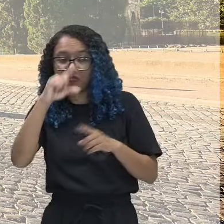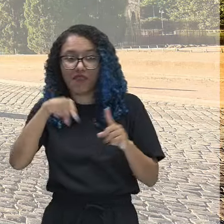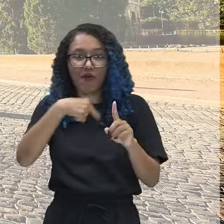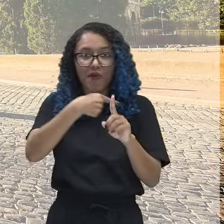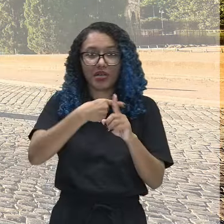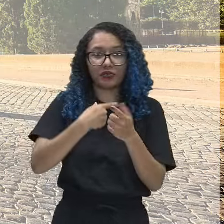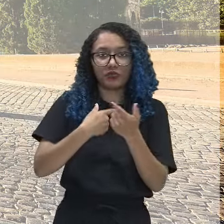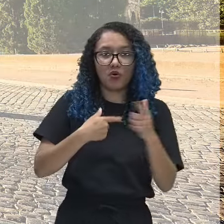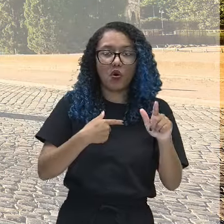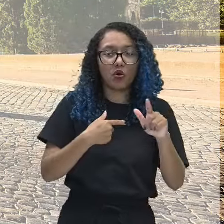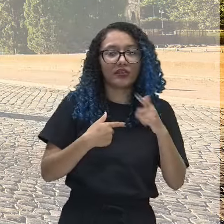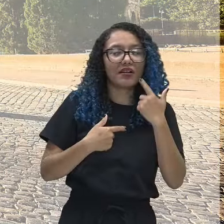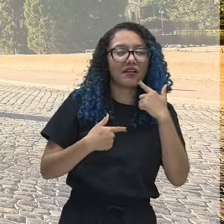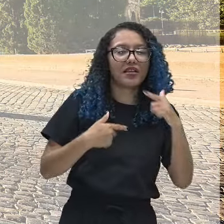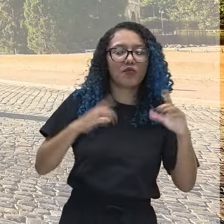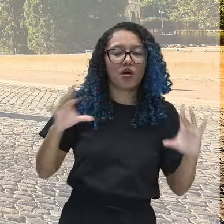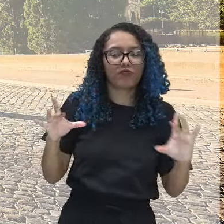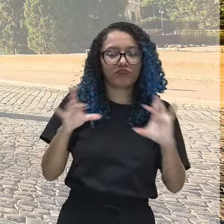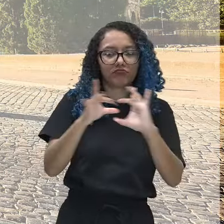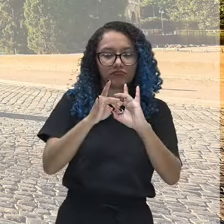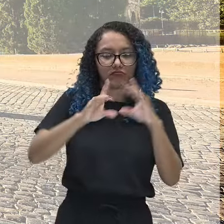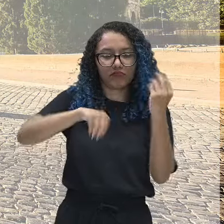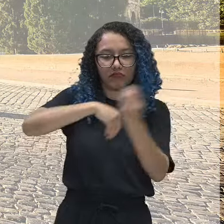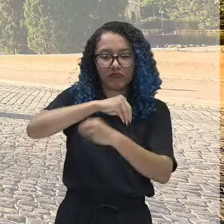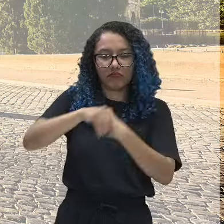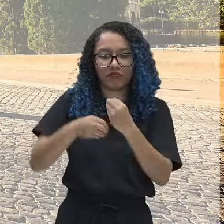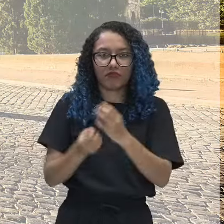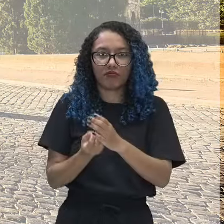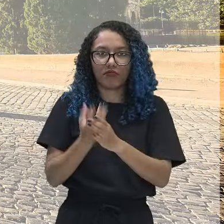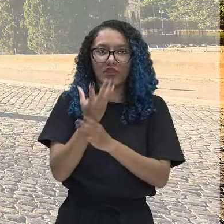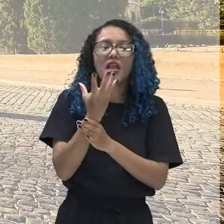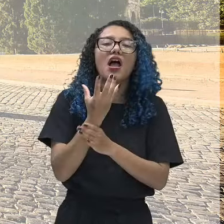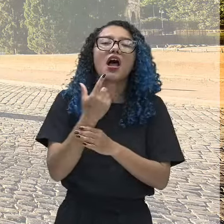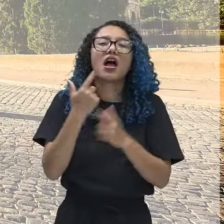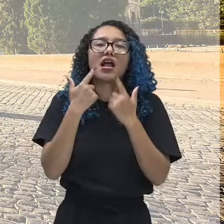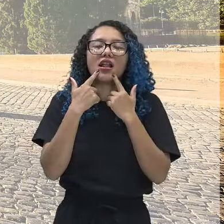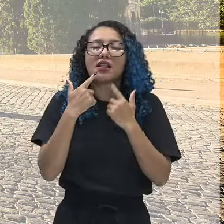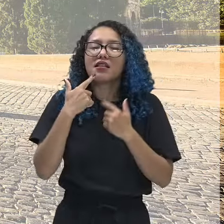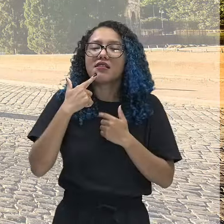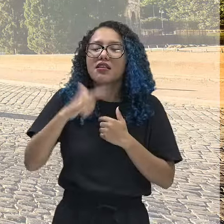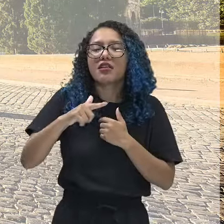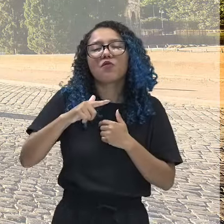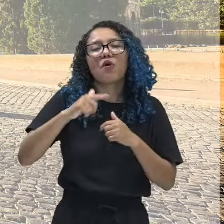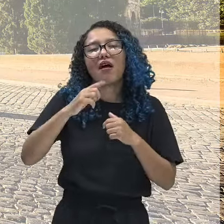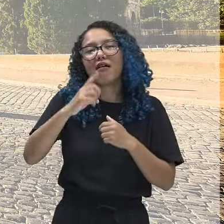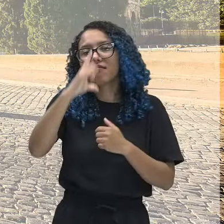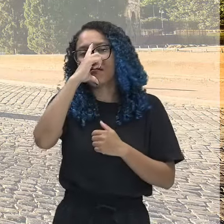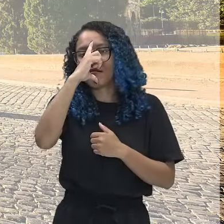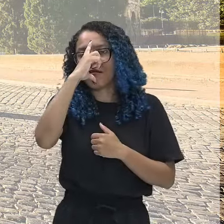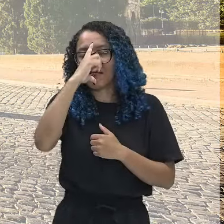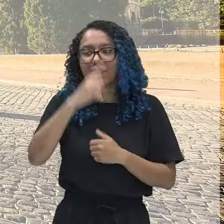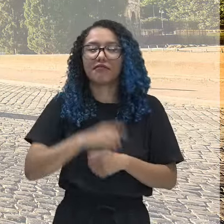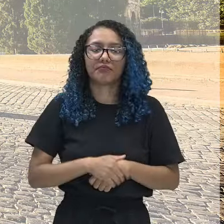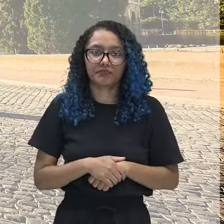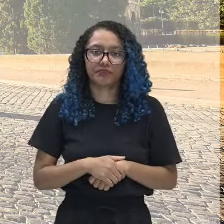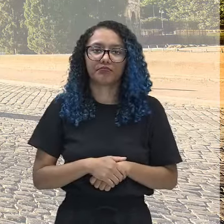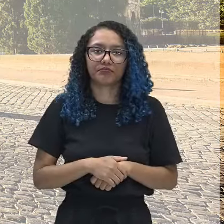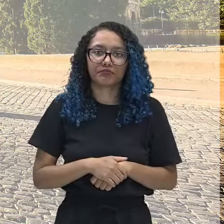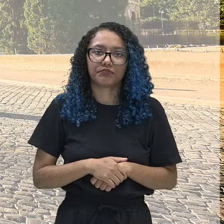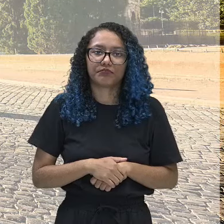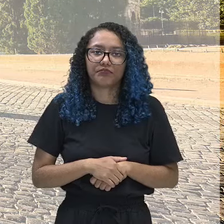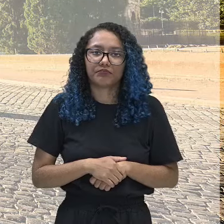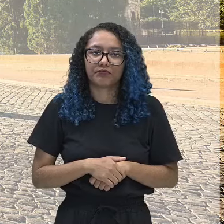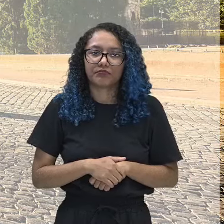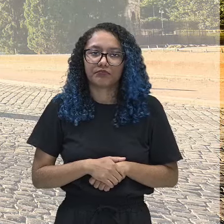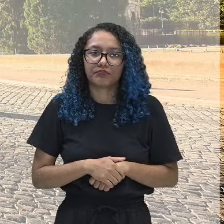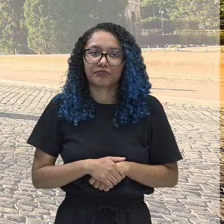idiomas falados naquela região. Nasceu, então, as chamadas línguas latinas. Olha só, gente, e que coincidência. O